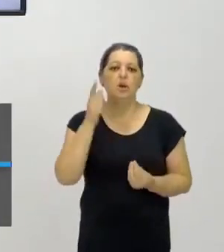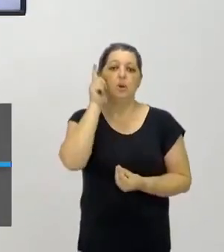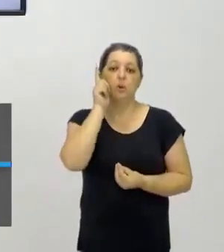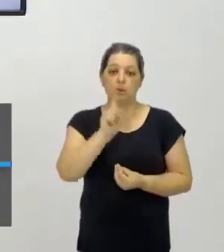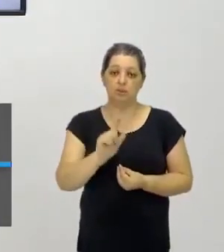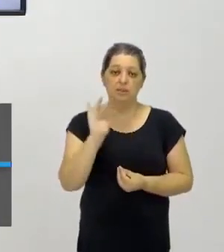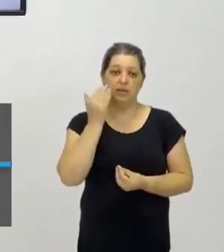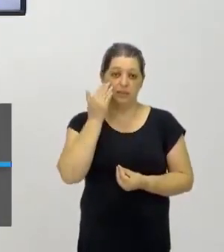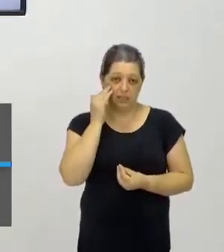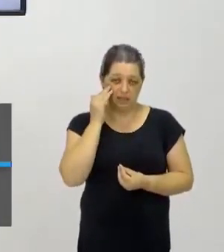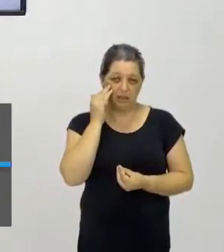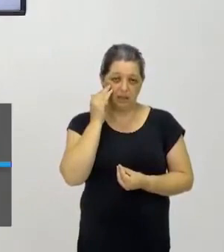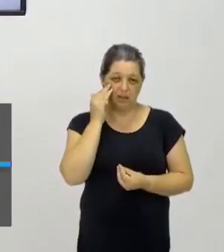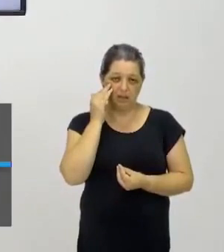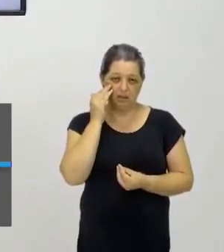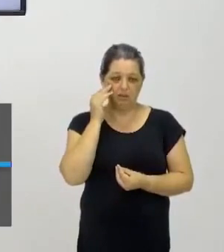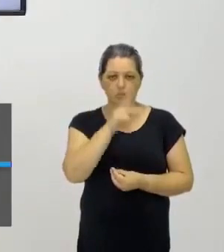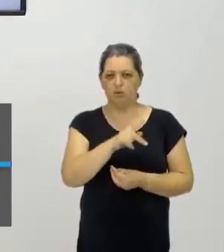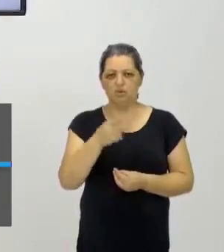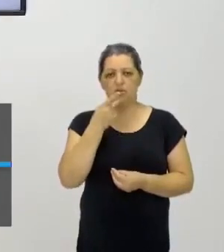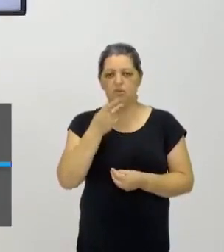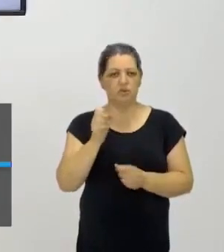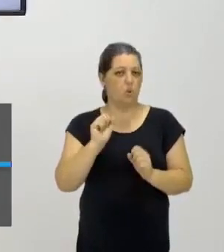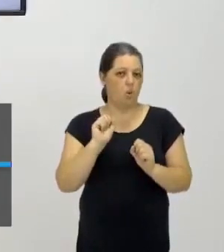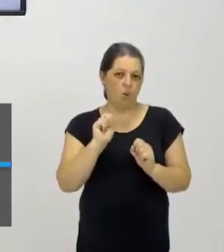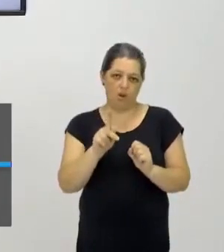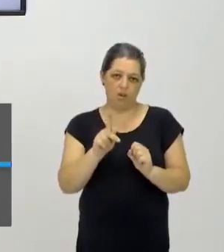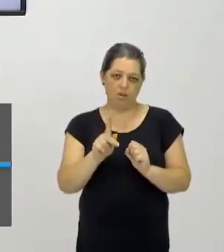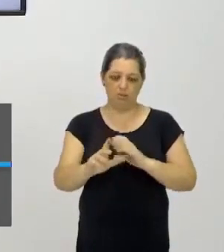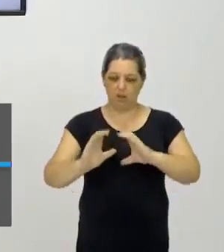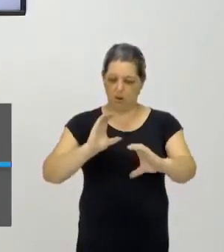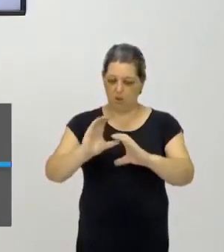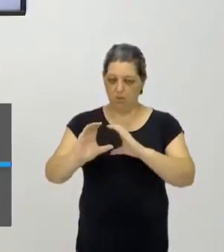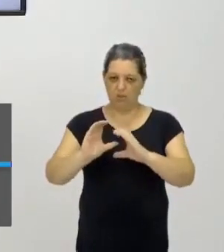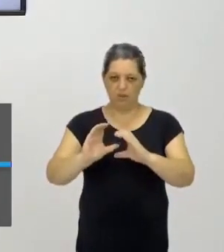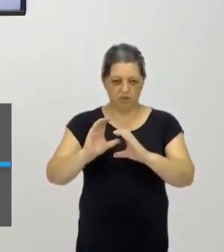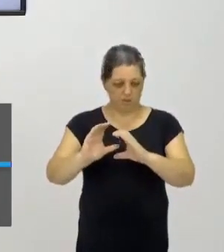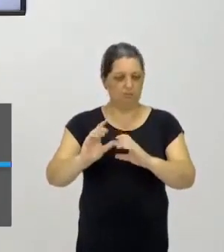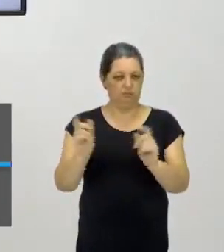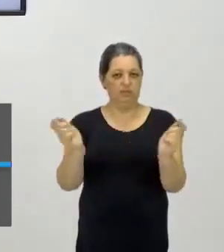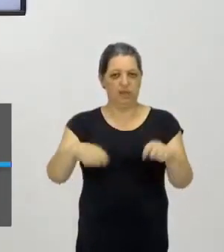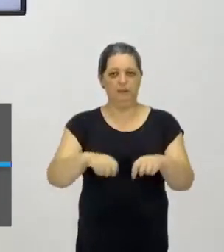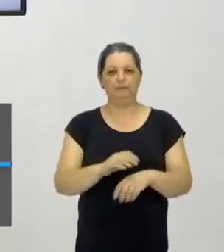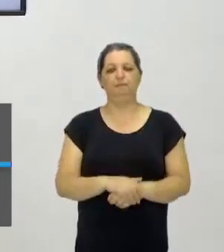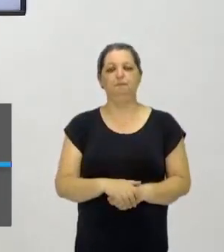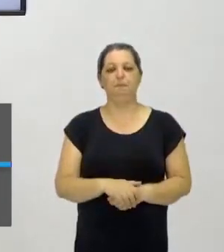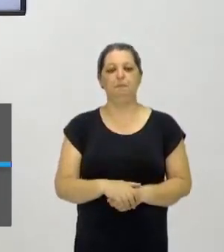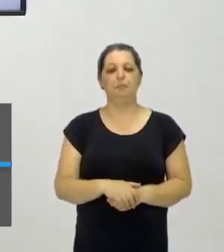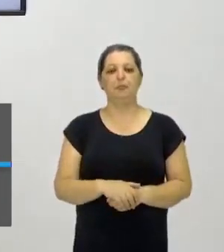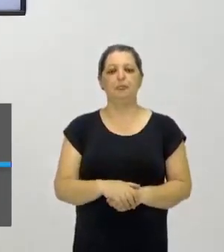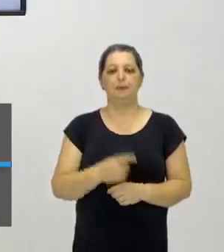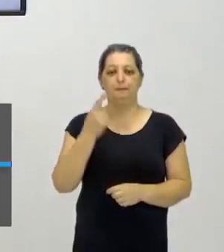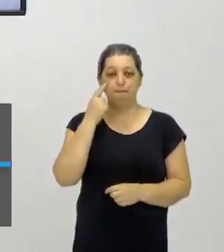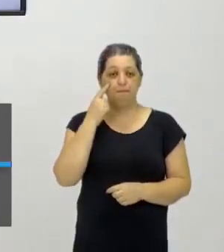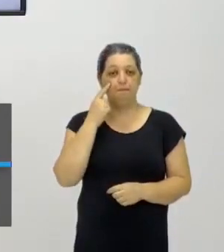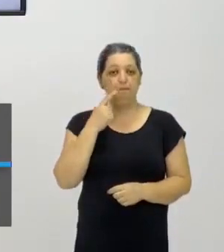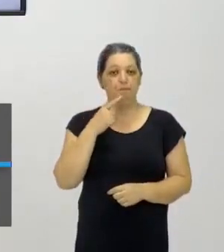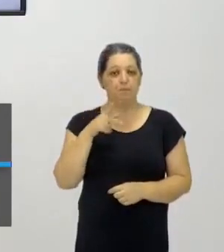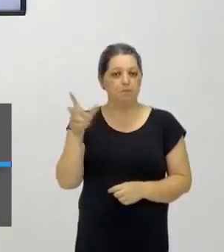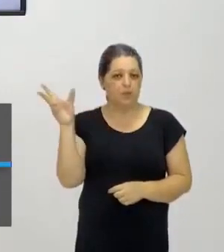consiga entender o que a pessoa está falando, perfeito, a comunicação ela é muito importante, né? Então, quanto mais a gente